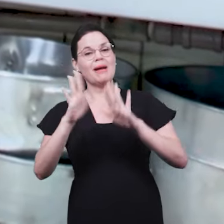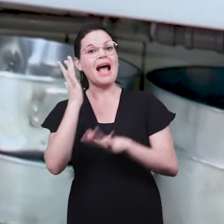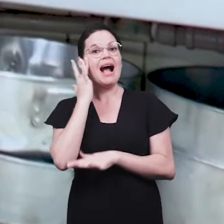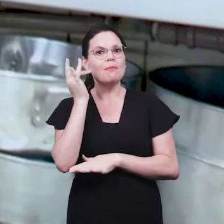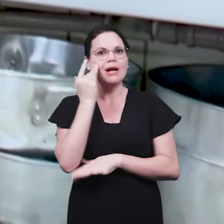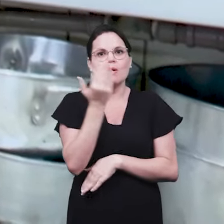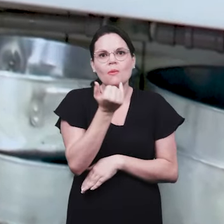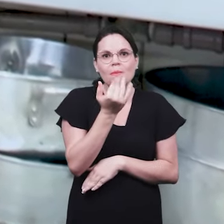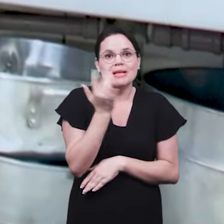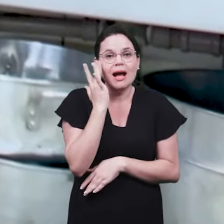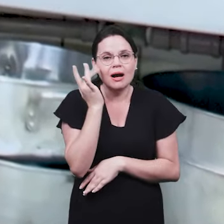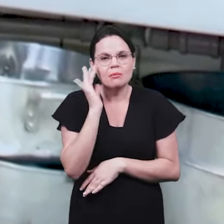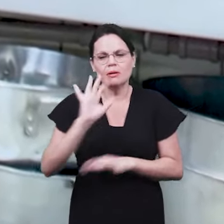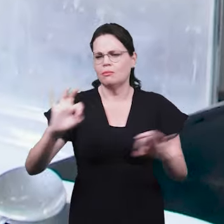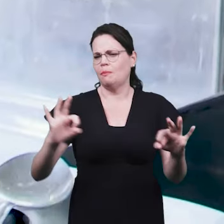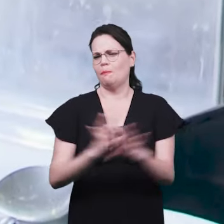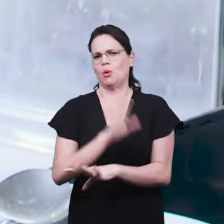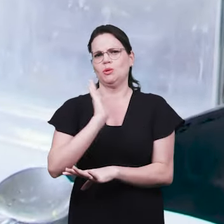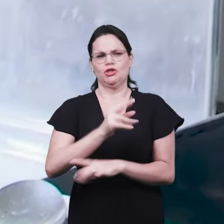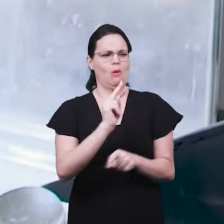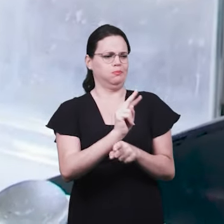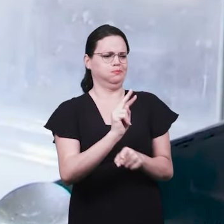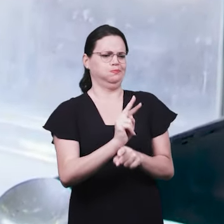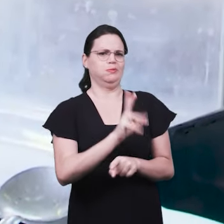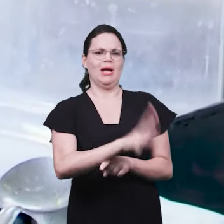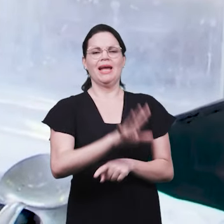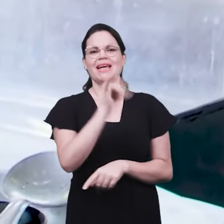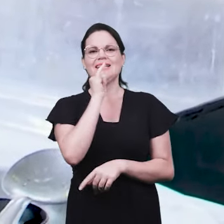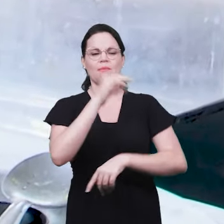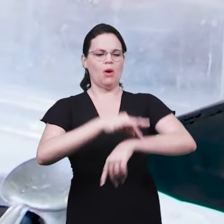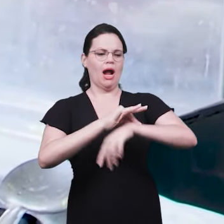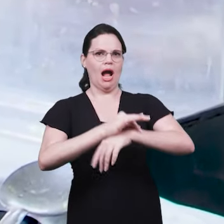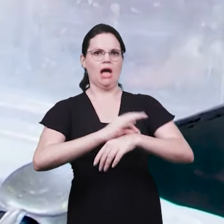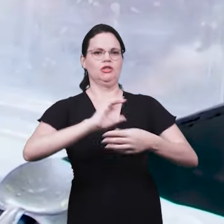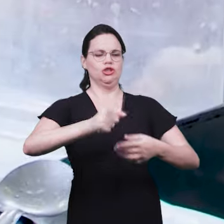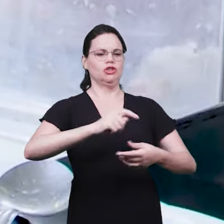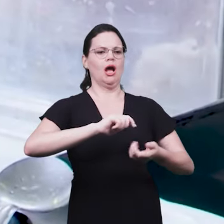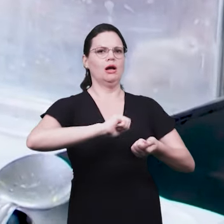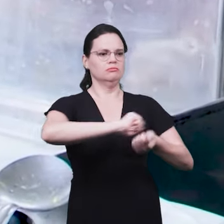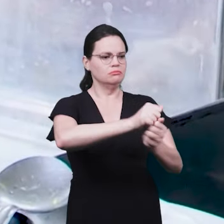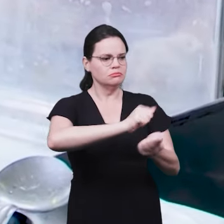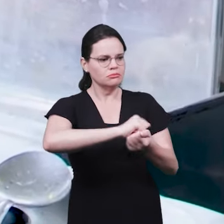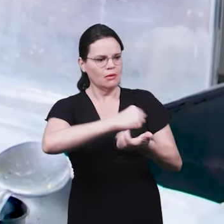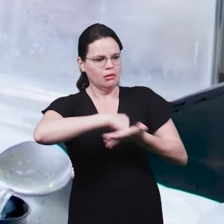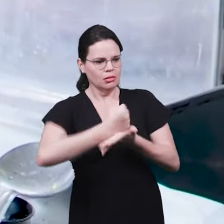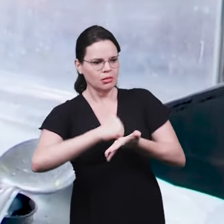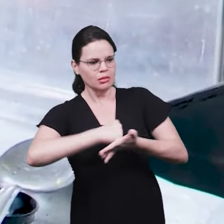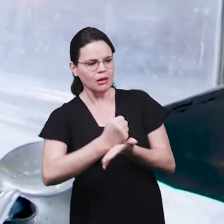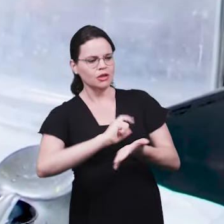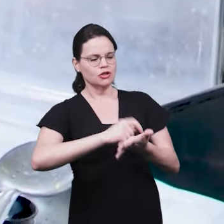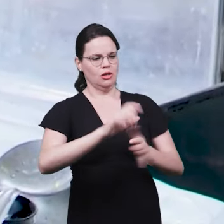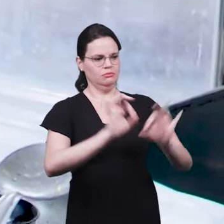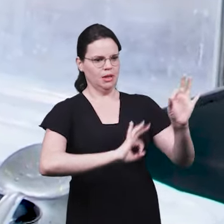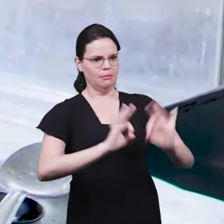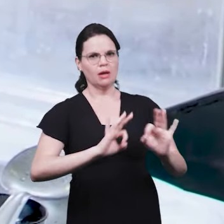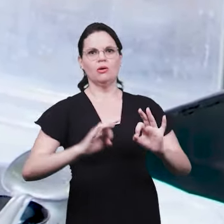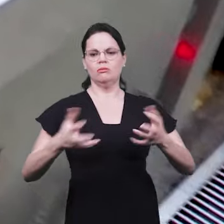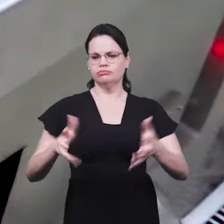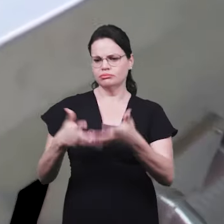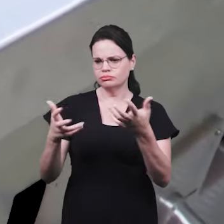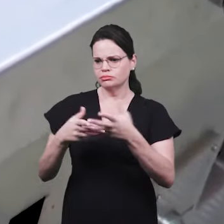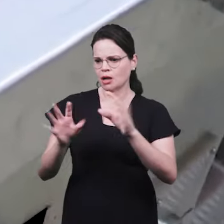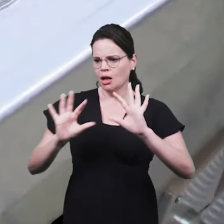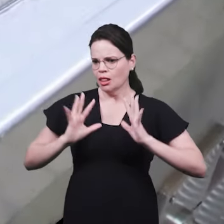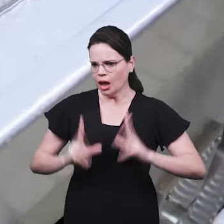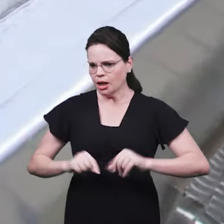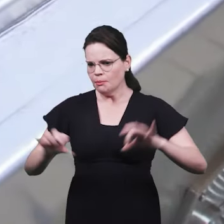amanhã já está encaminhado. A carne já está temperada, os legumes já estão lavados e preparados. O